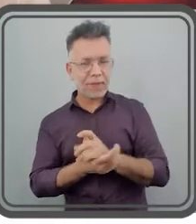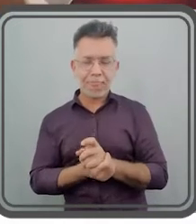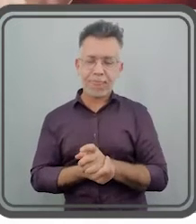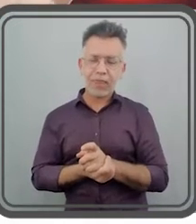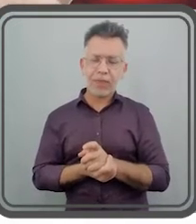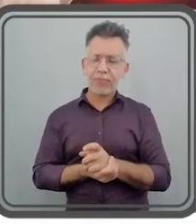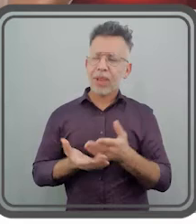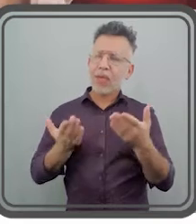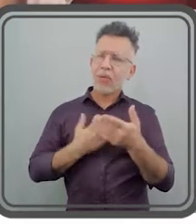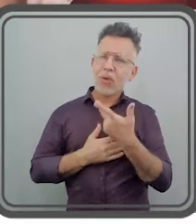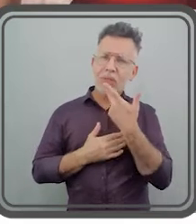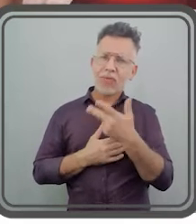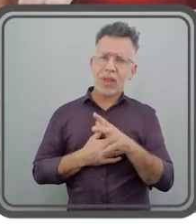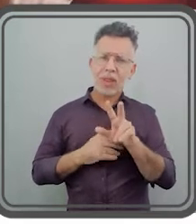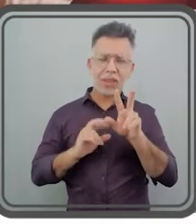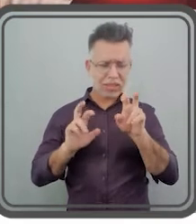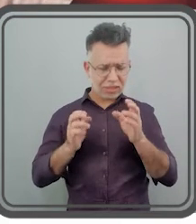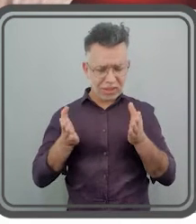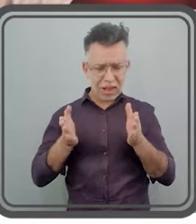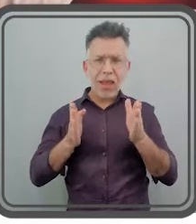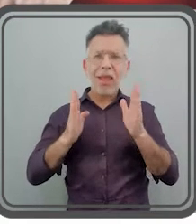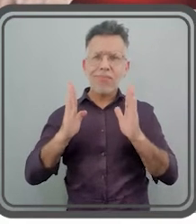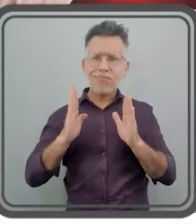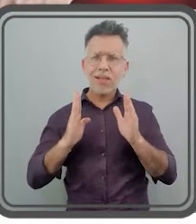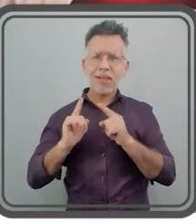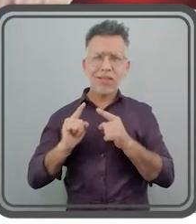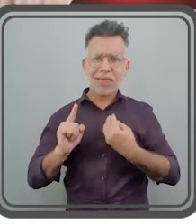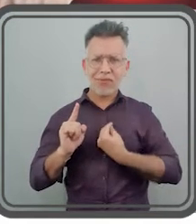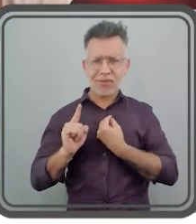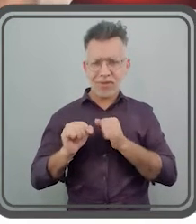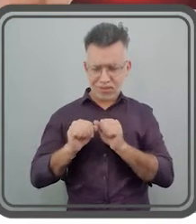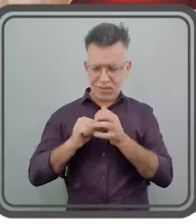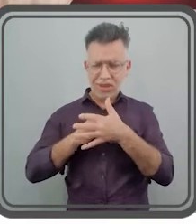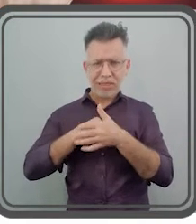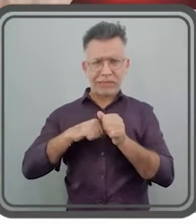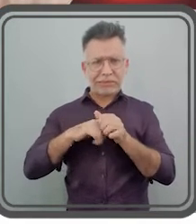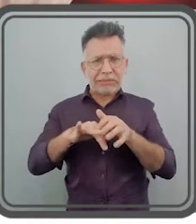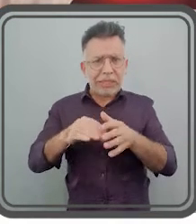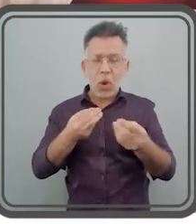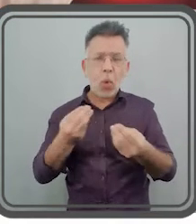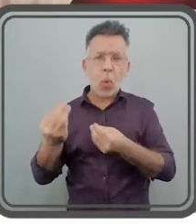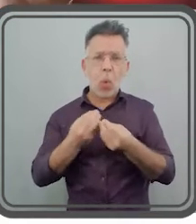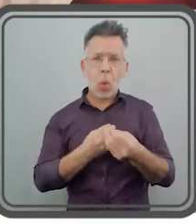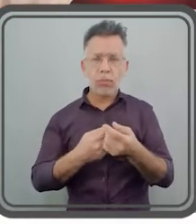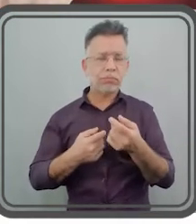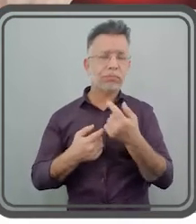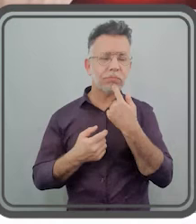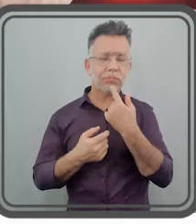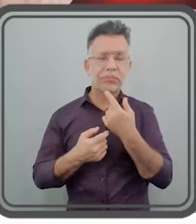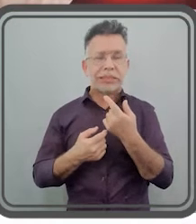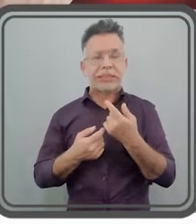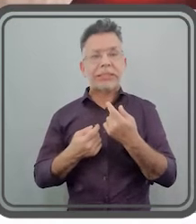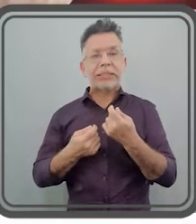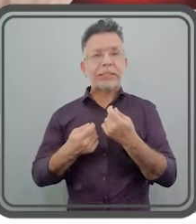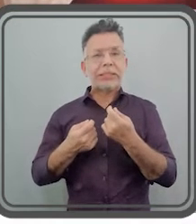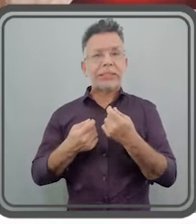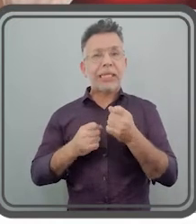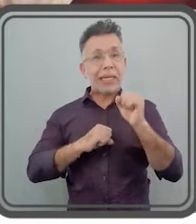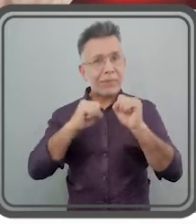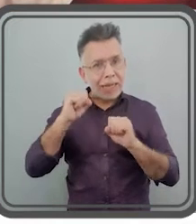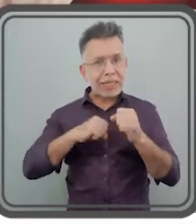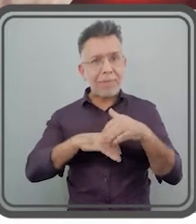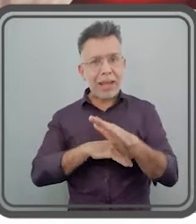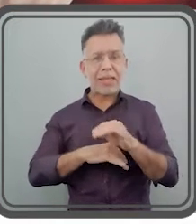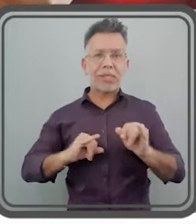quando a gente fala nesse momento que a gente tá vivendo agora Gustavo não tem como a gente não atrelar né Um dos bichos mais impactados pela com de